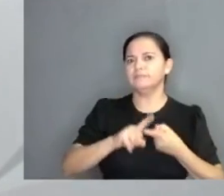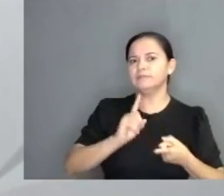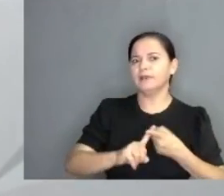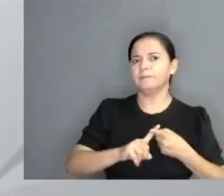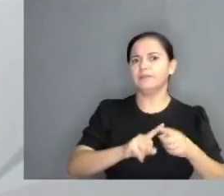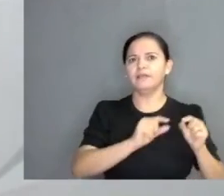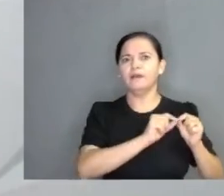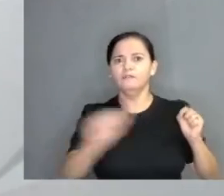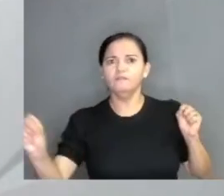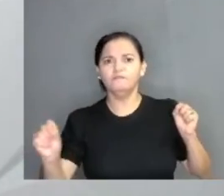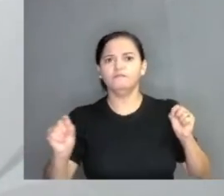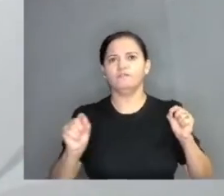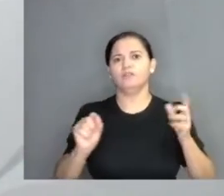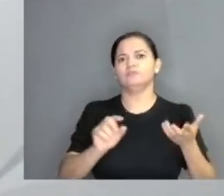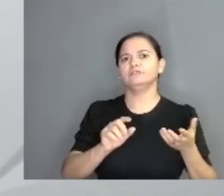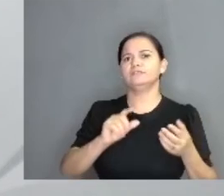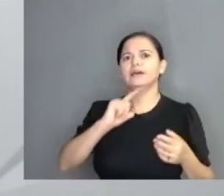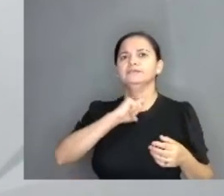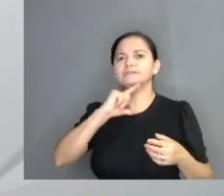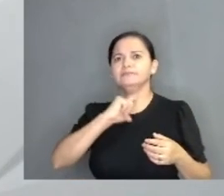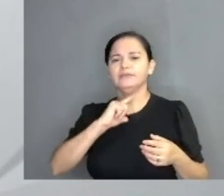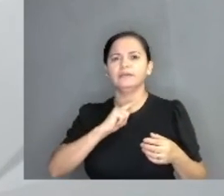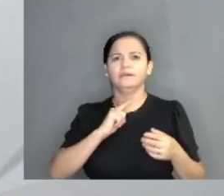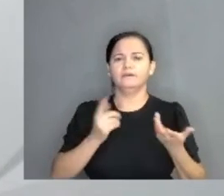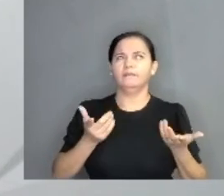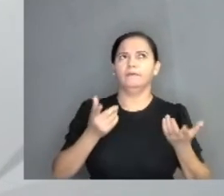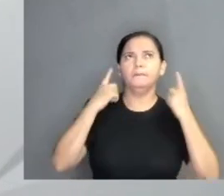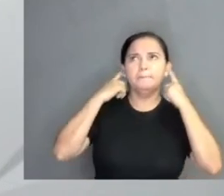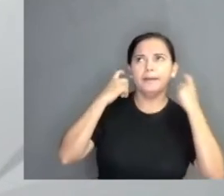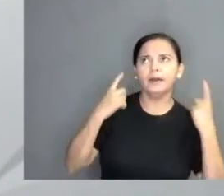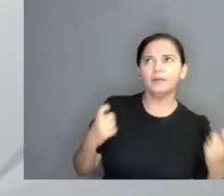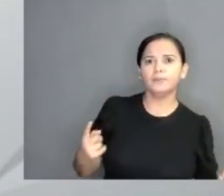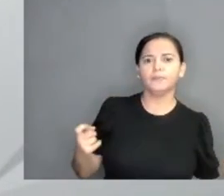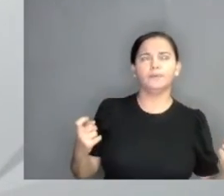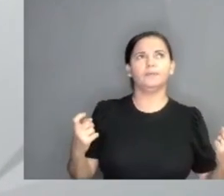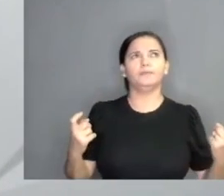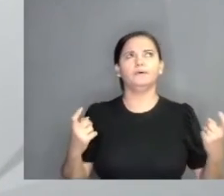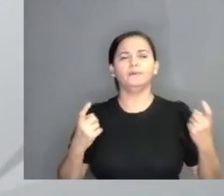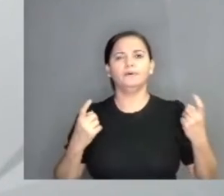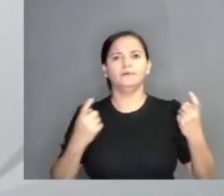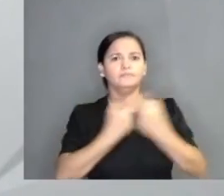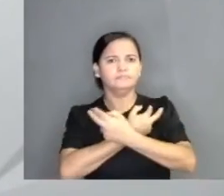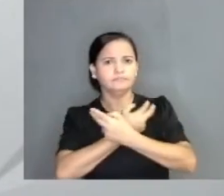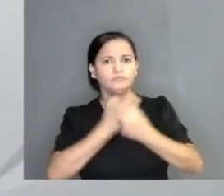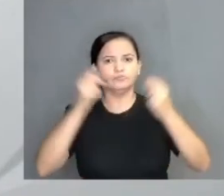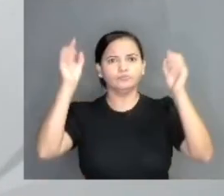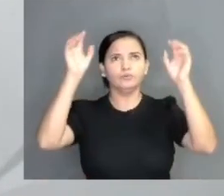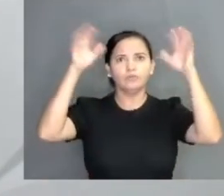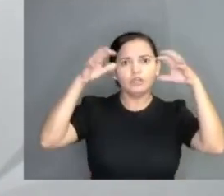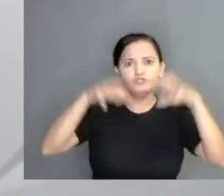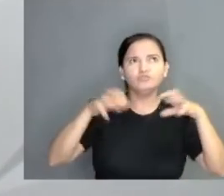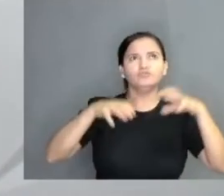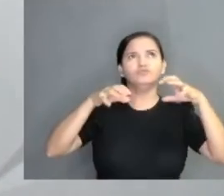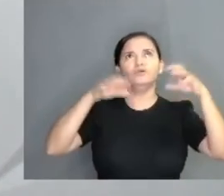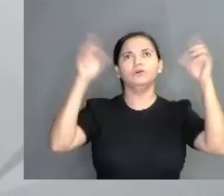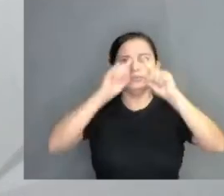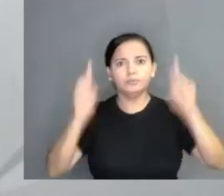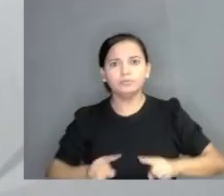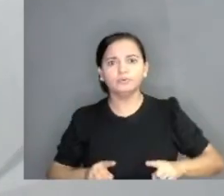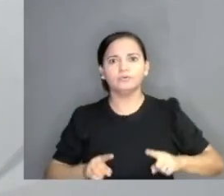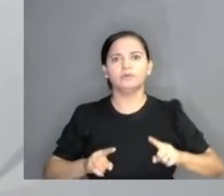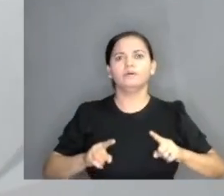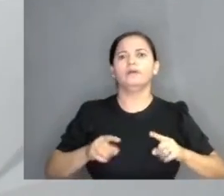Então o raio, né, o barulho de trovão, era simplesmente a